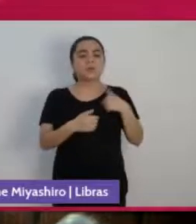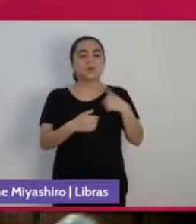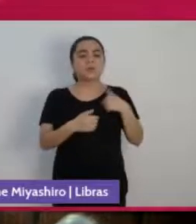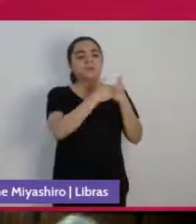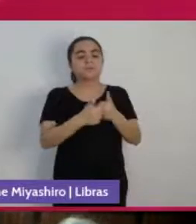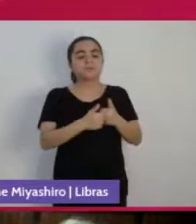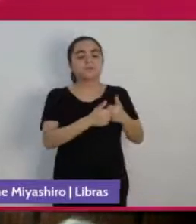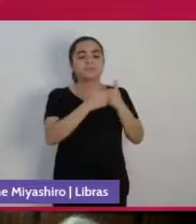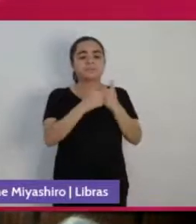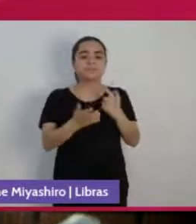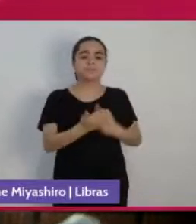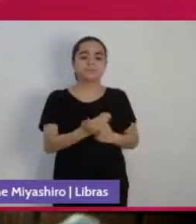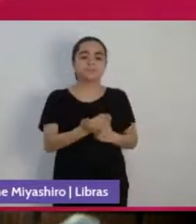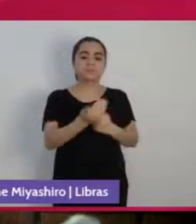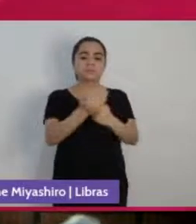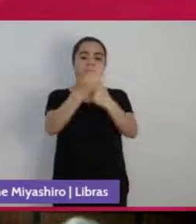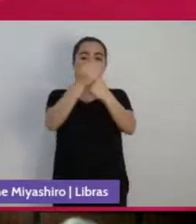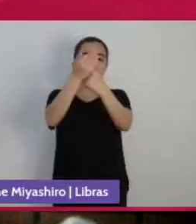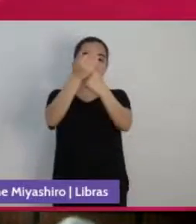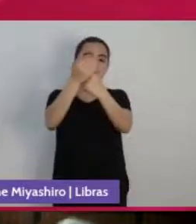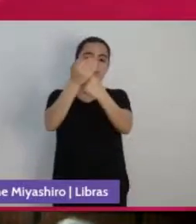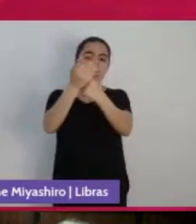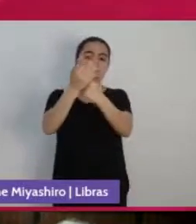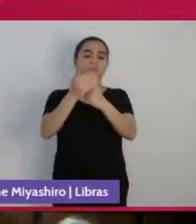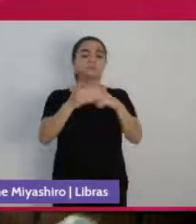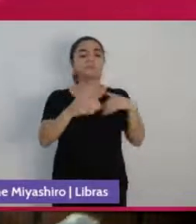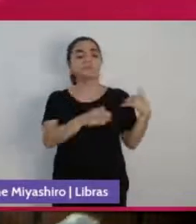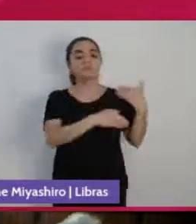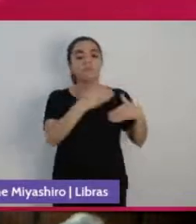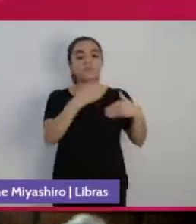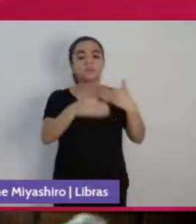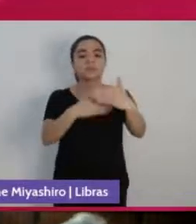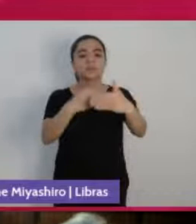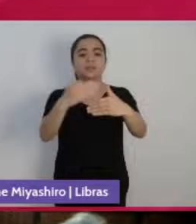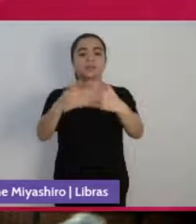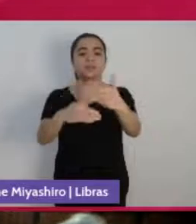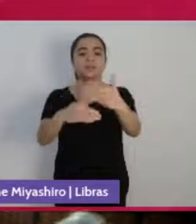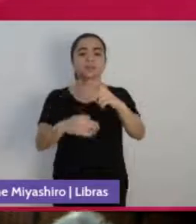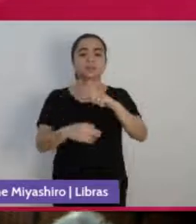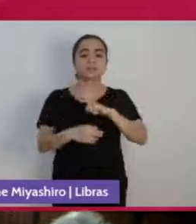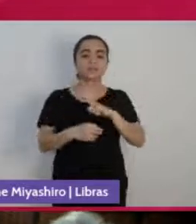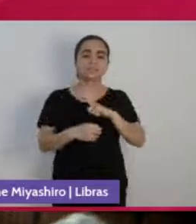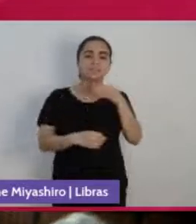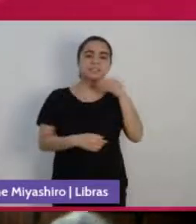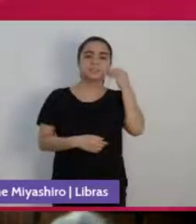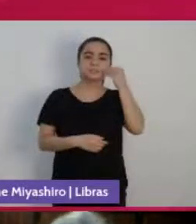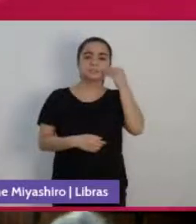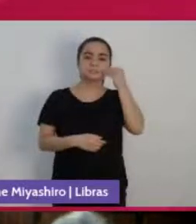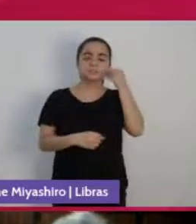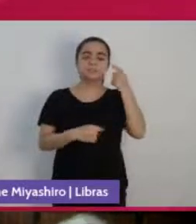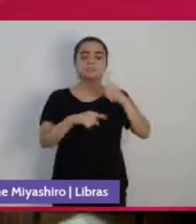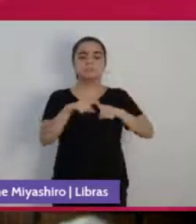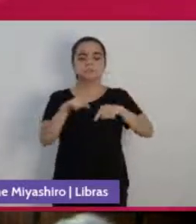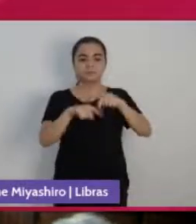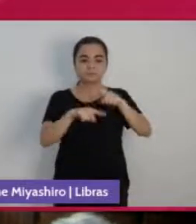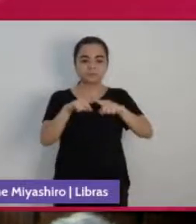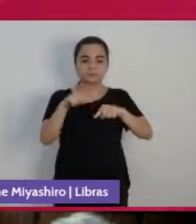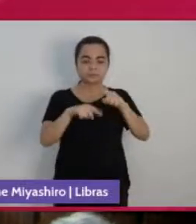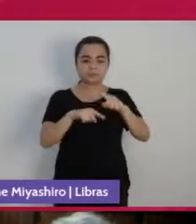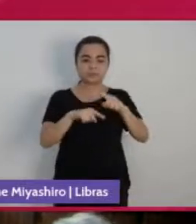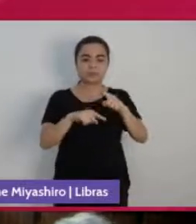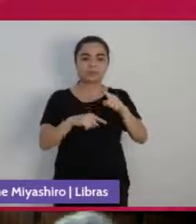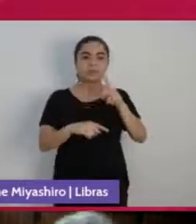da tecnologia, que cada vez mais se tenta buscar equipamentos com uma força de